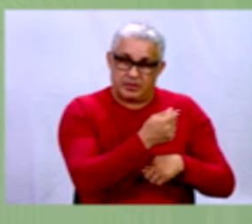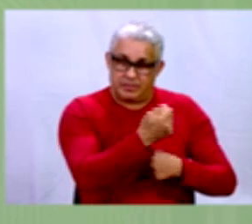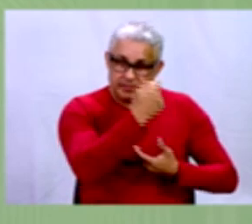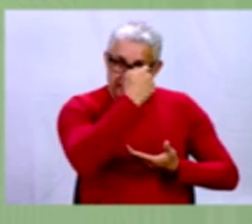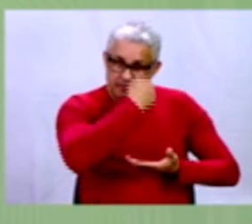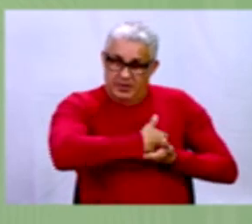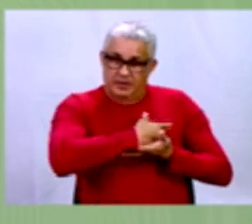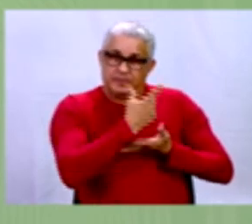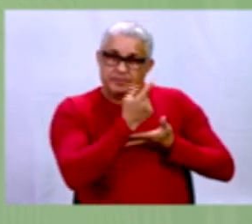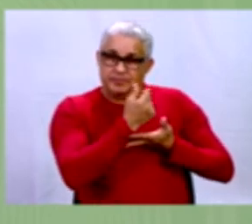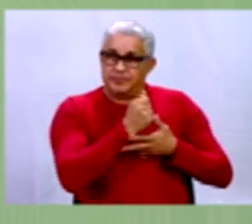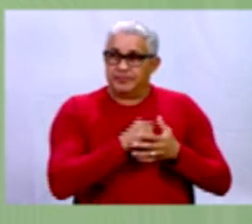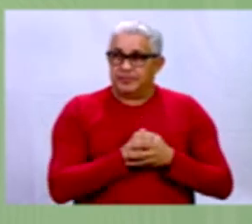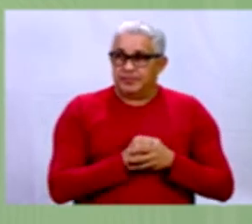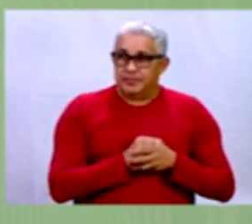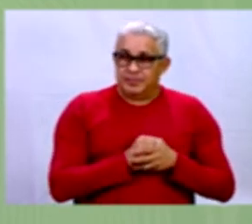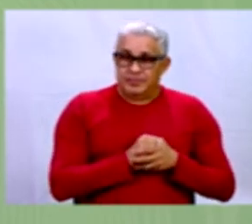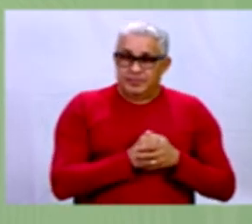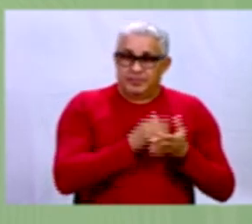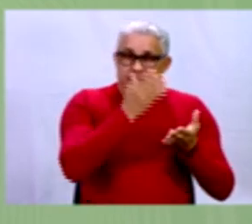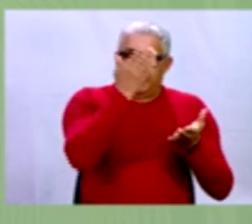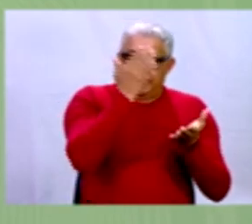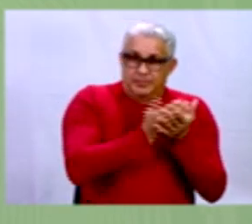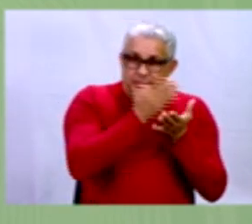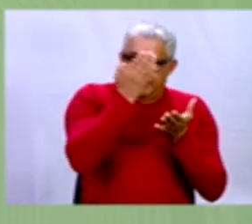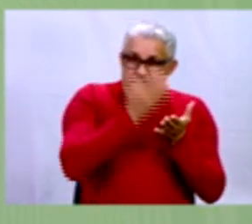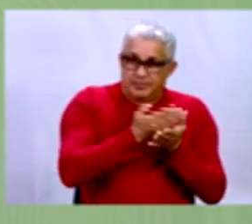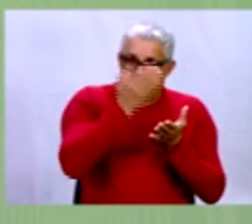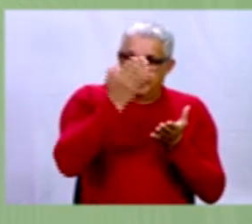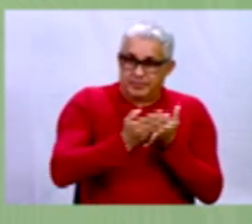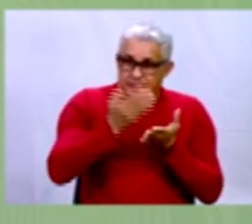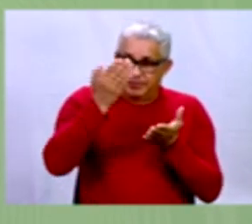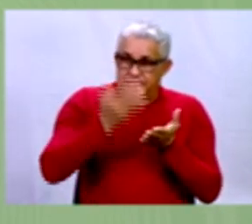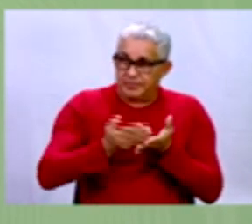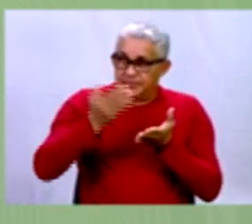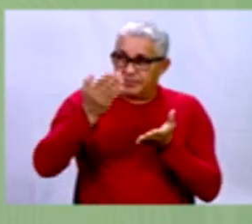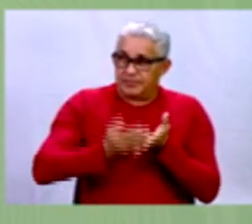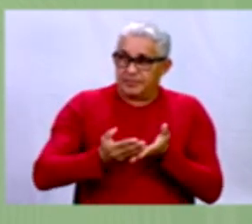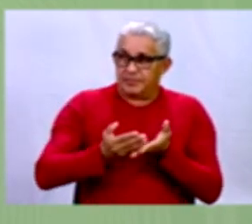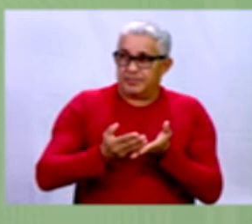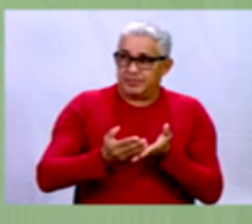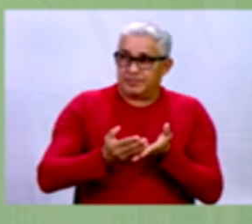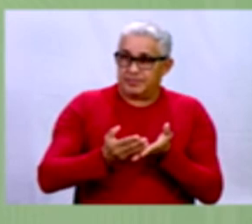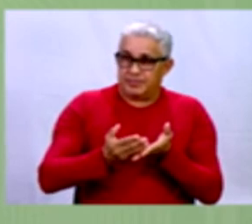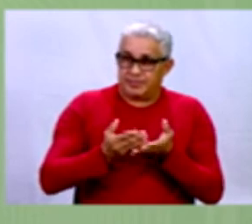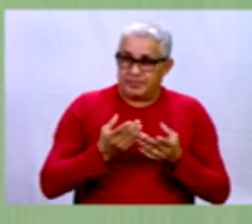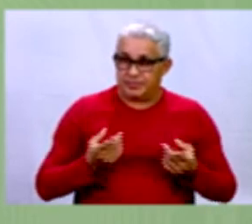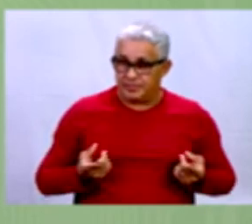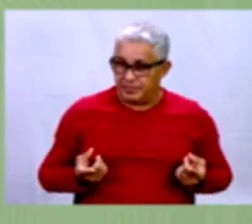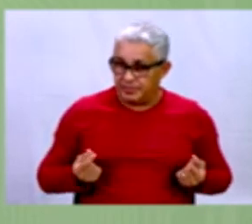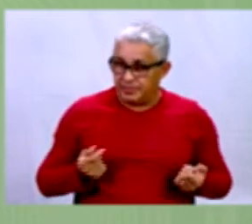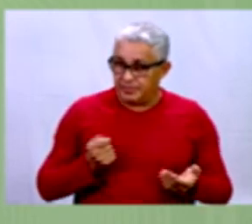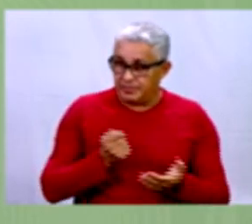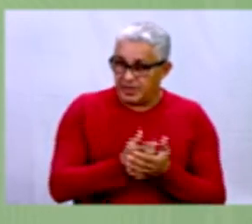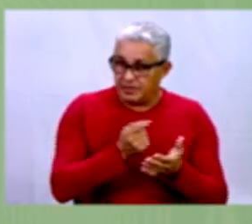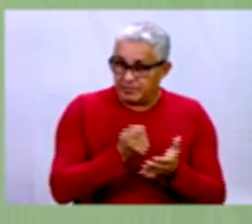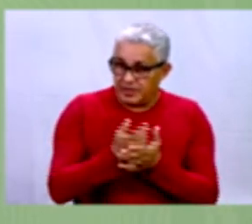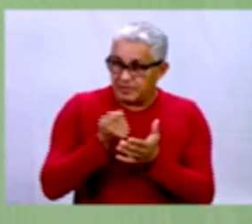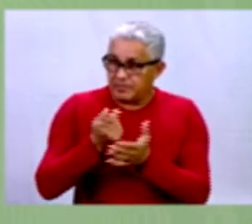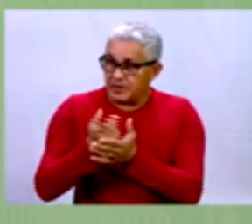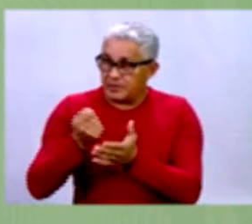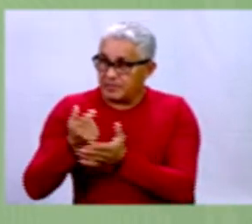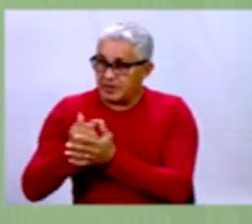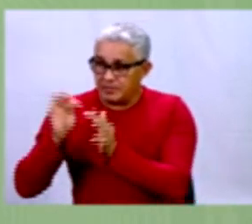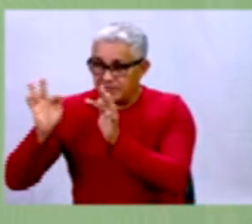está entrando. E daí, as prestações é o que a gente que tá saindo no caso do nosso bolso. E quando chegar lá no período